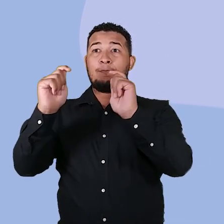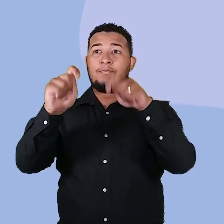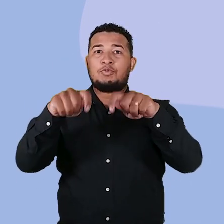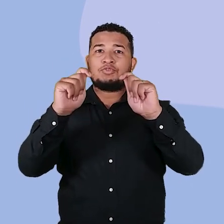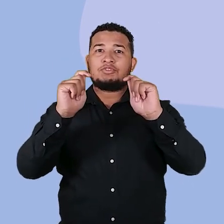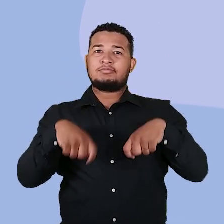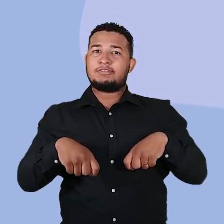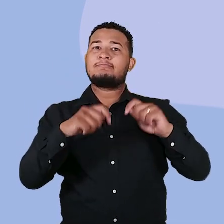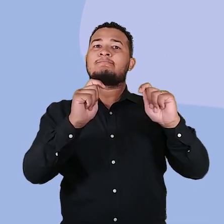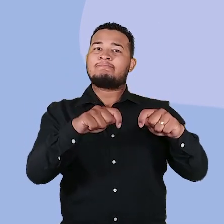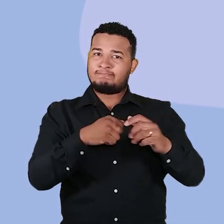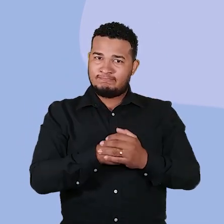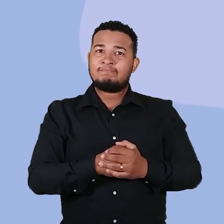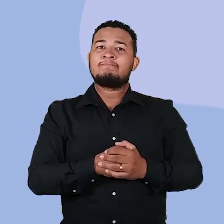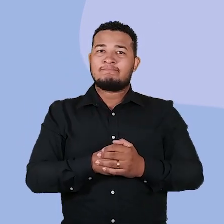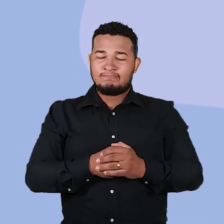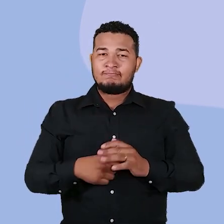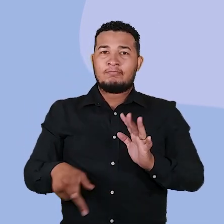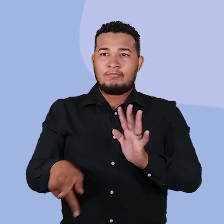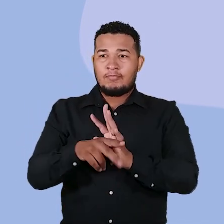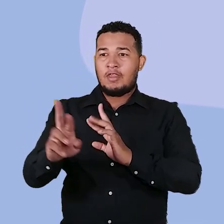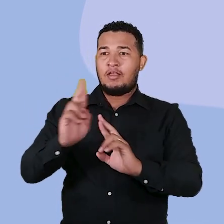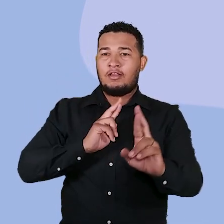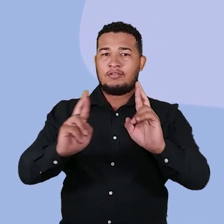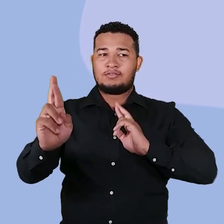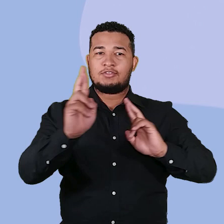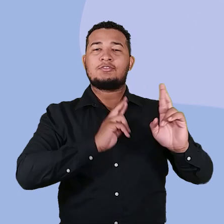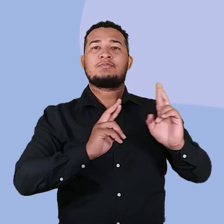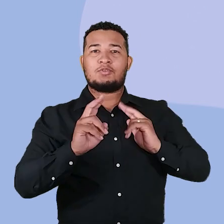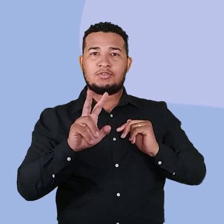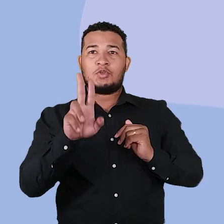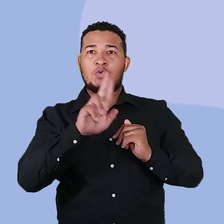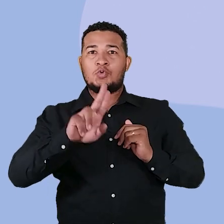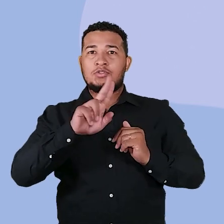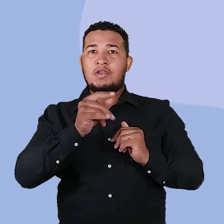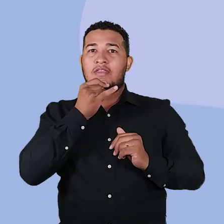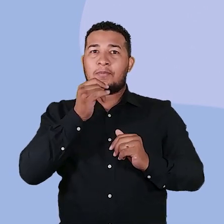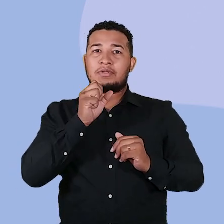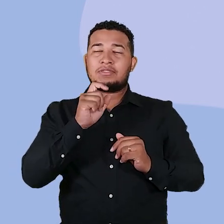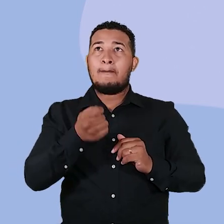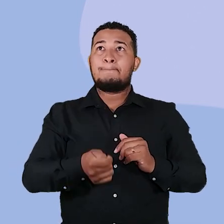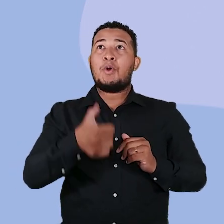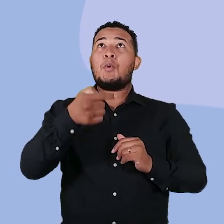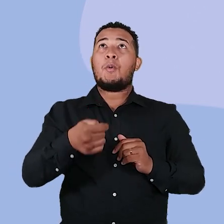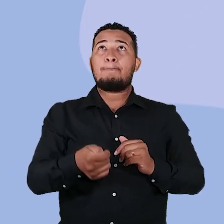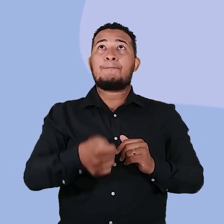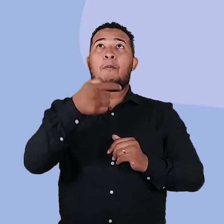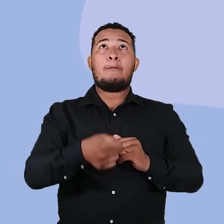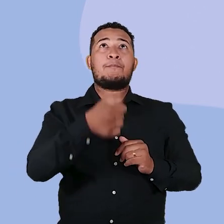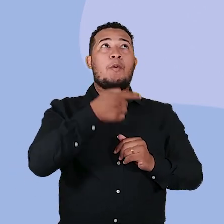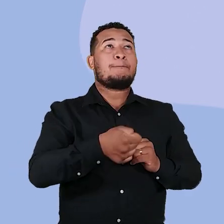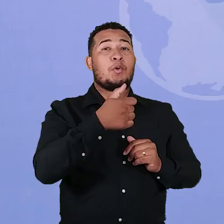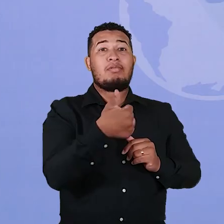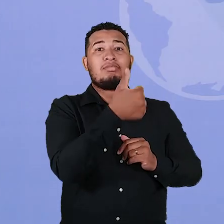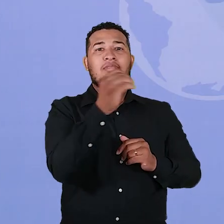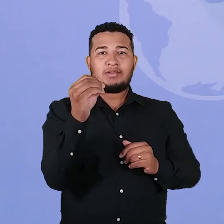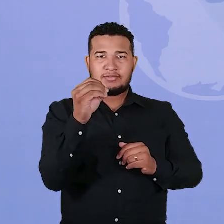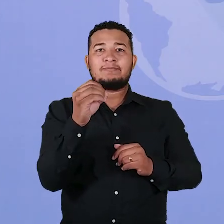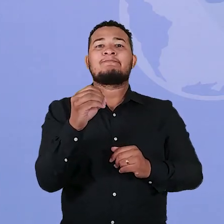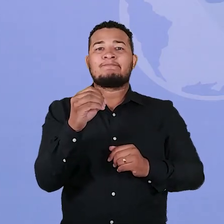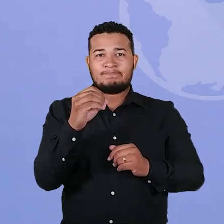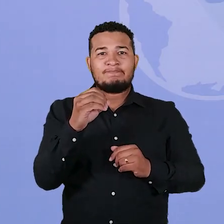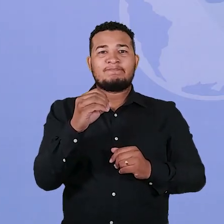1024 possibilidades de respostas aí em lançamento de 10 moedas